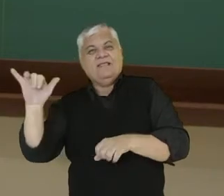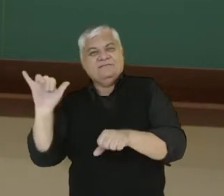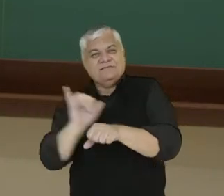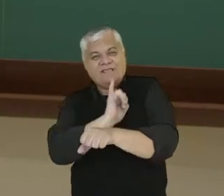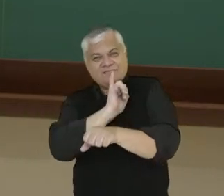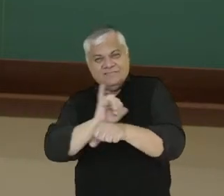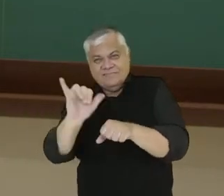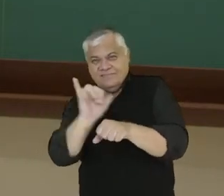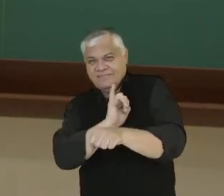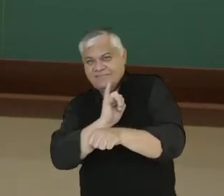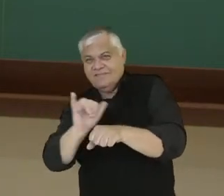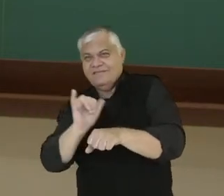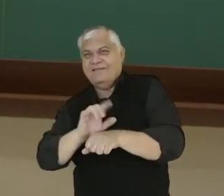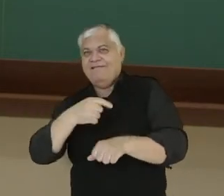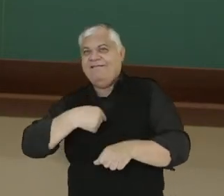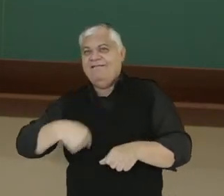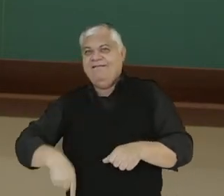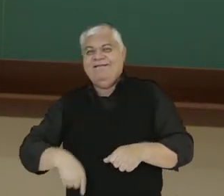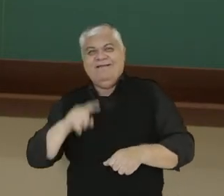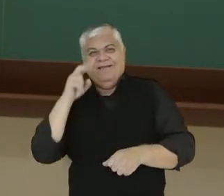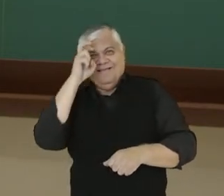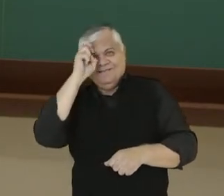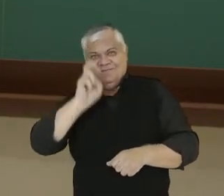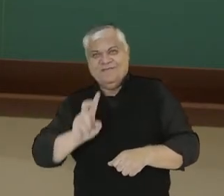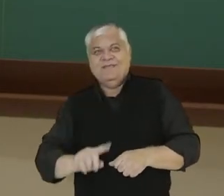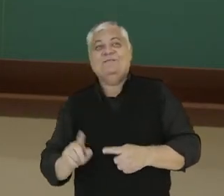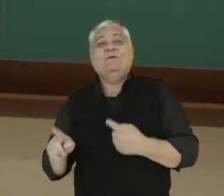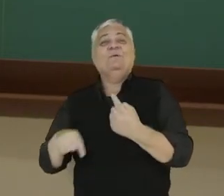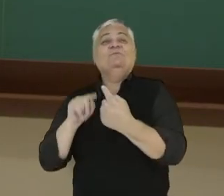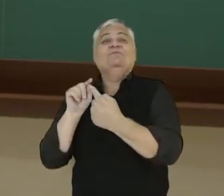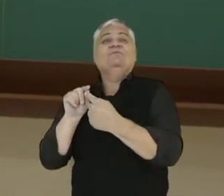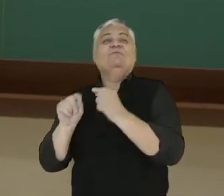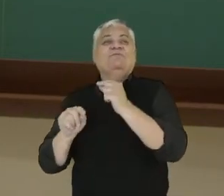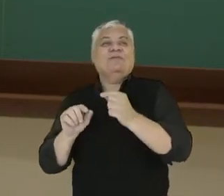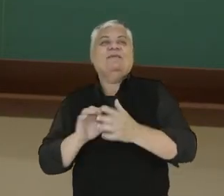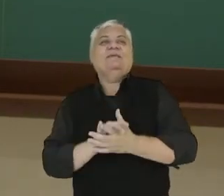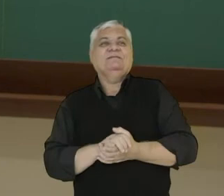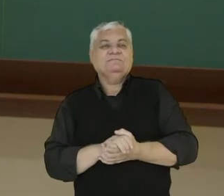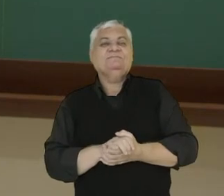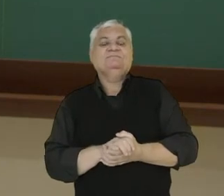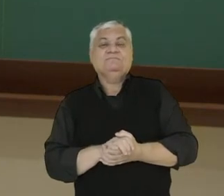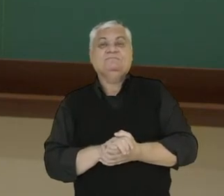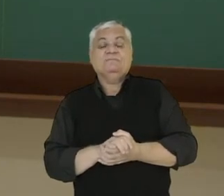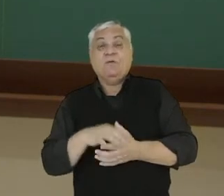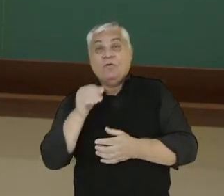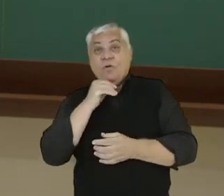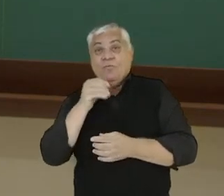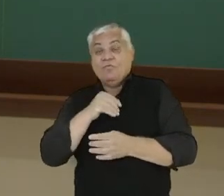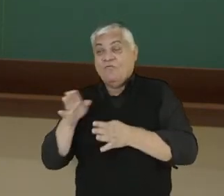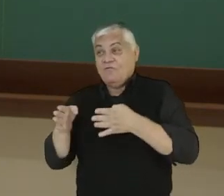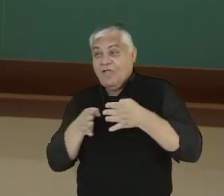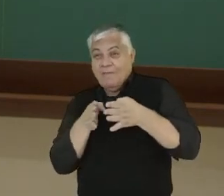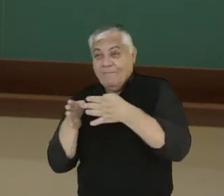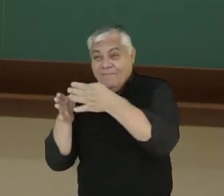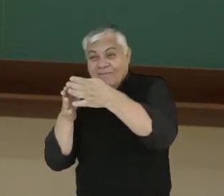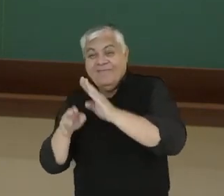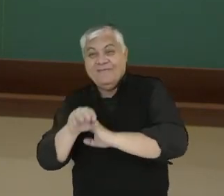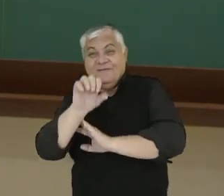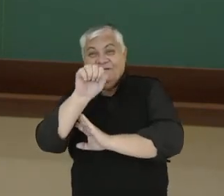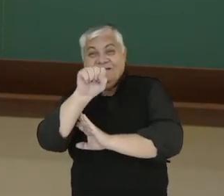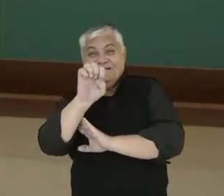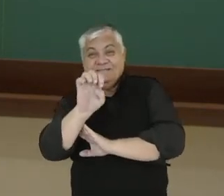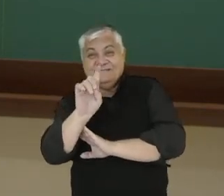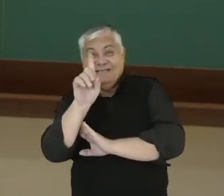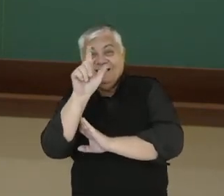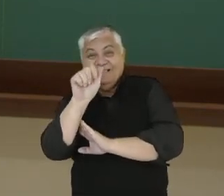estratégia desenvolvida ali. E qual o objetivo da China, então, nesse sentido? Com a nova Rota da Seda, a China busca obter